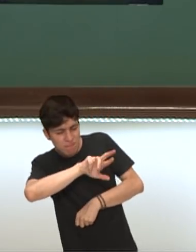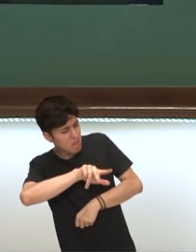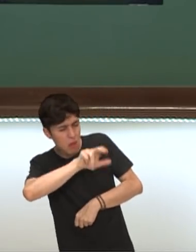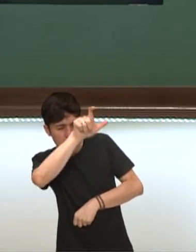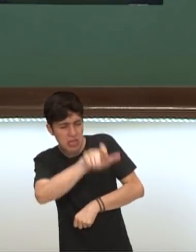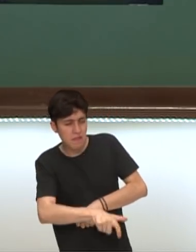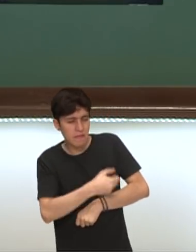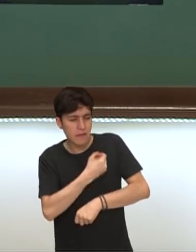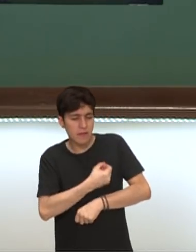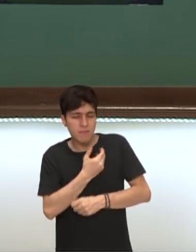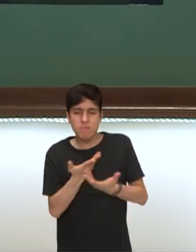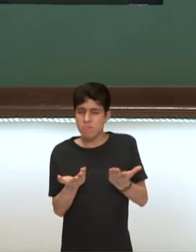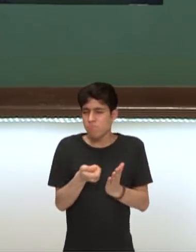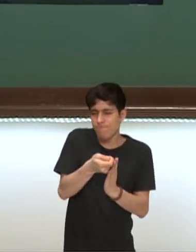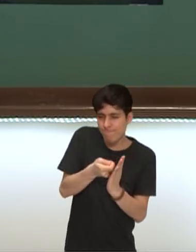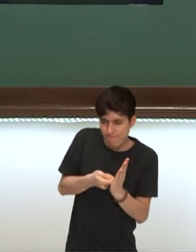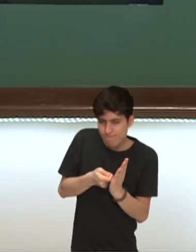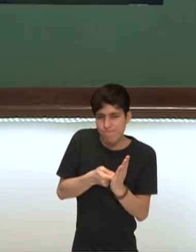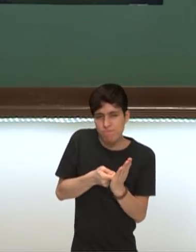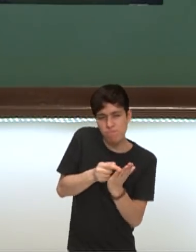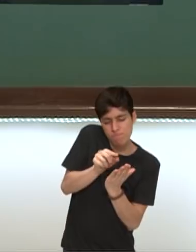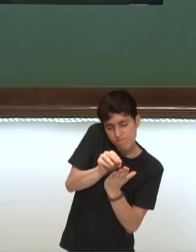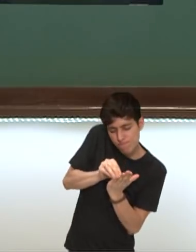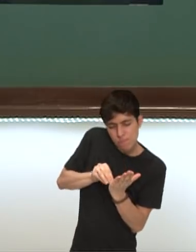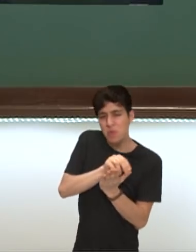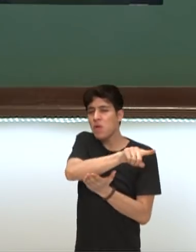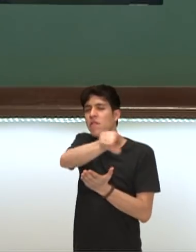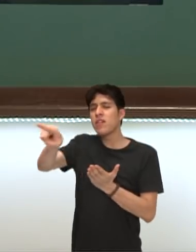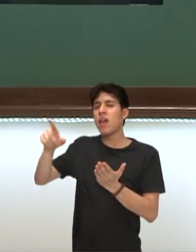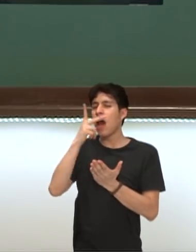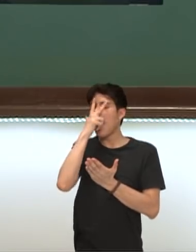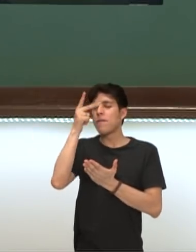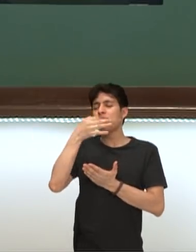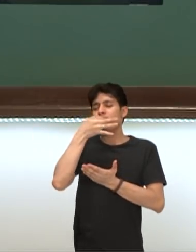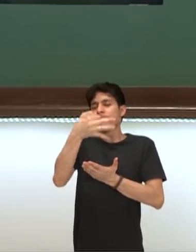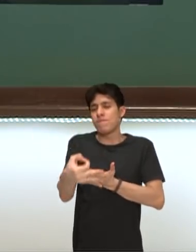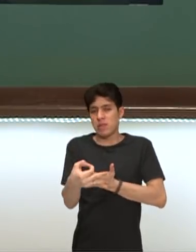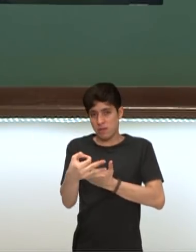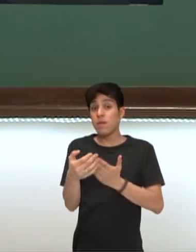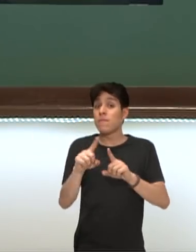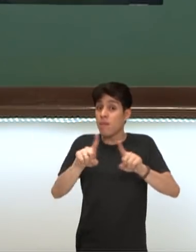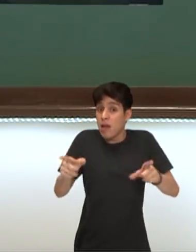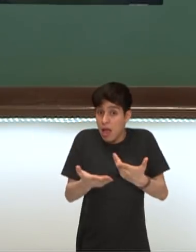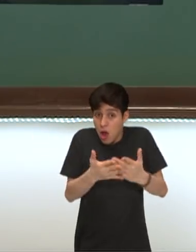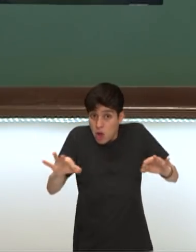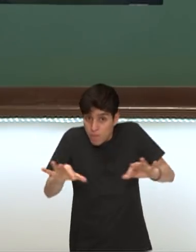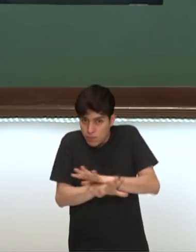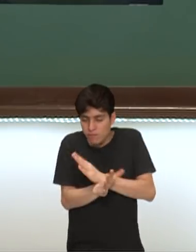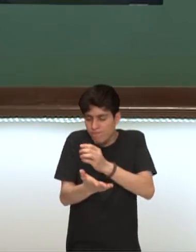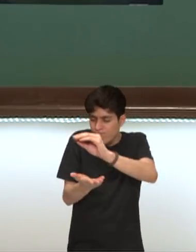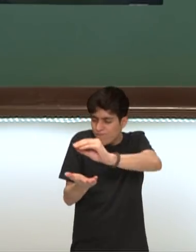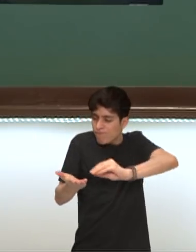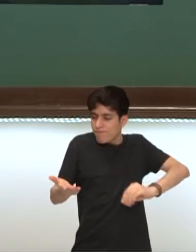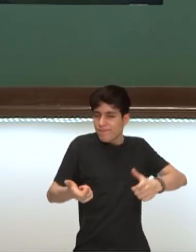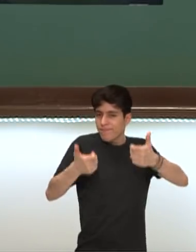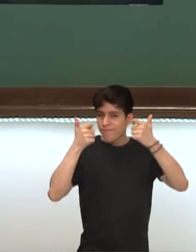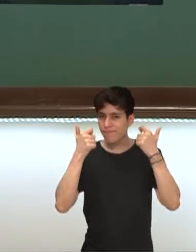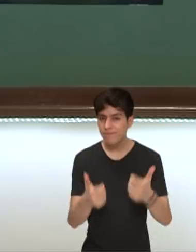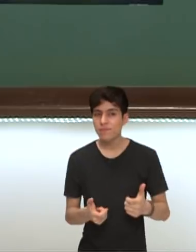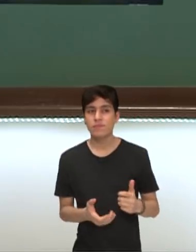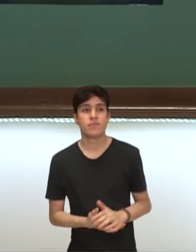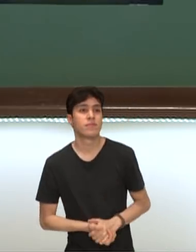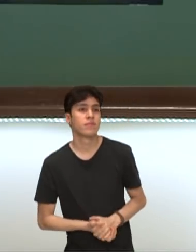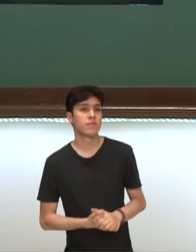não. Registre também no seu caderno essa informação de acordo com a sua opinião após a aula de hoje. Vamos lá? Acompanhe